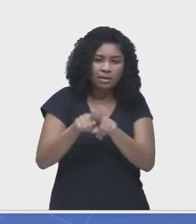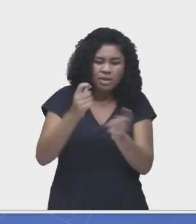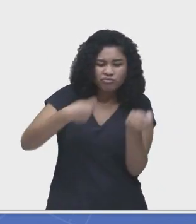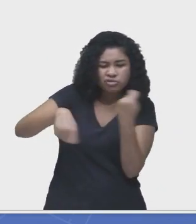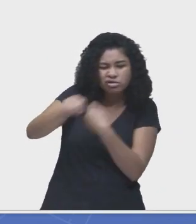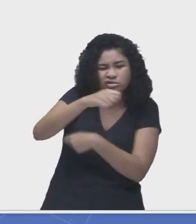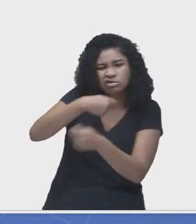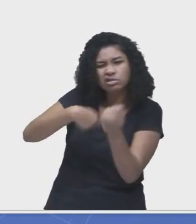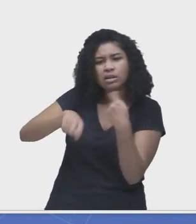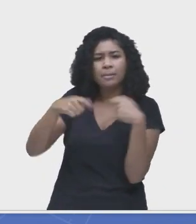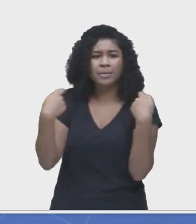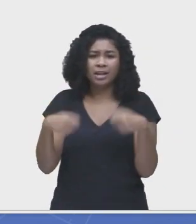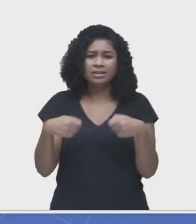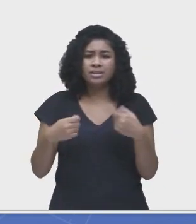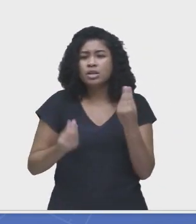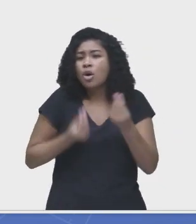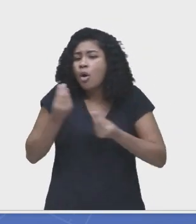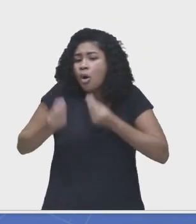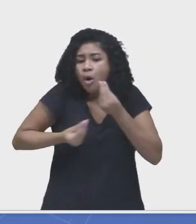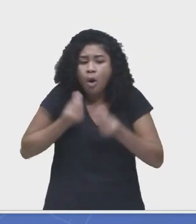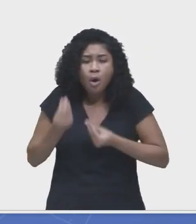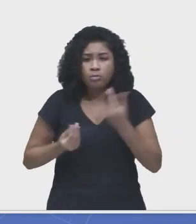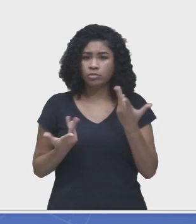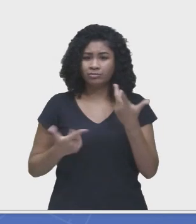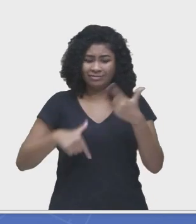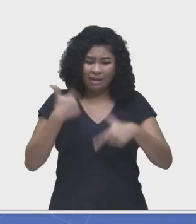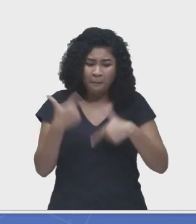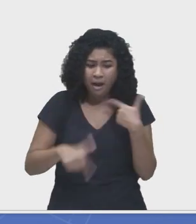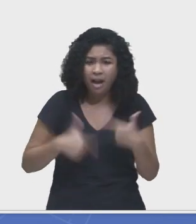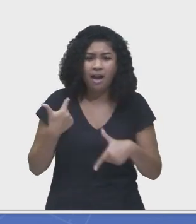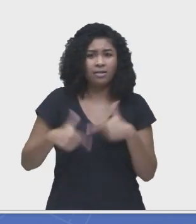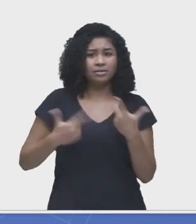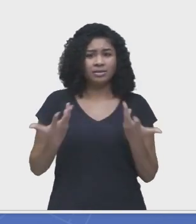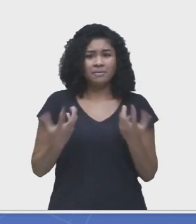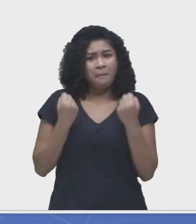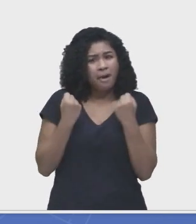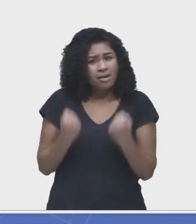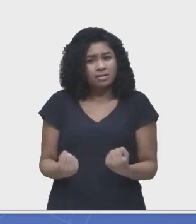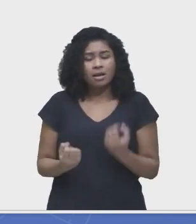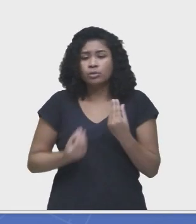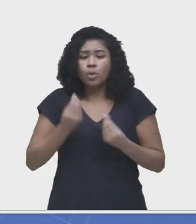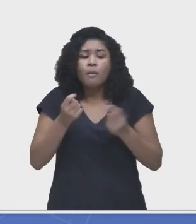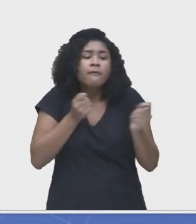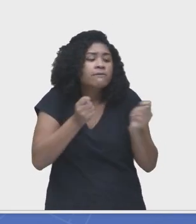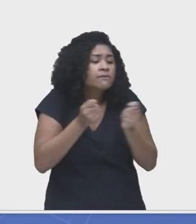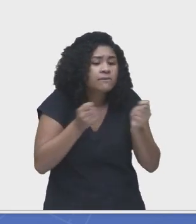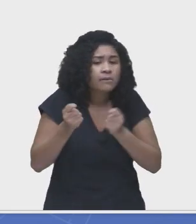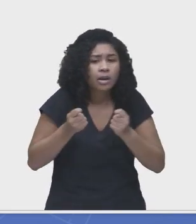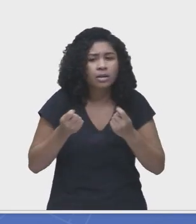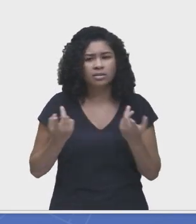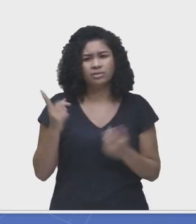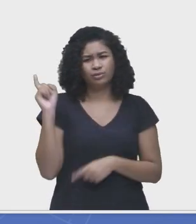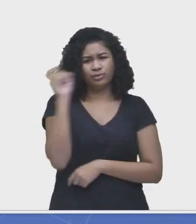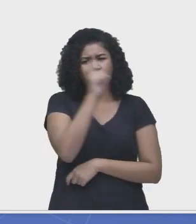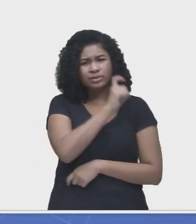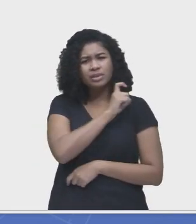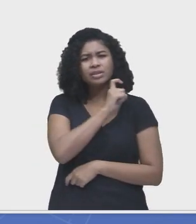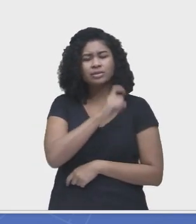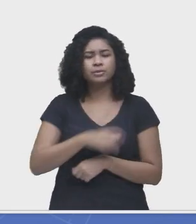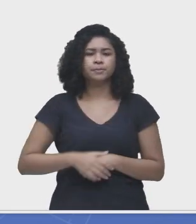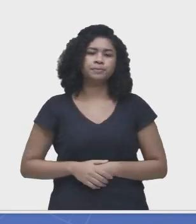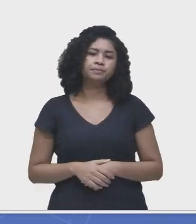não é isso? Como é que vai se dar aí? Vamos continuar? Dario III, tá bom? Só para fechar a última frase,